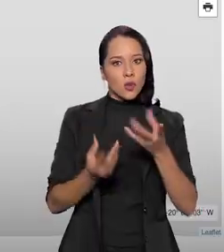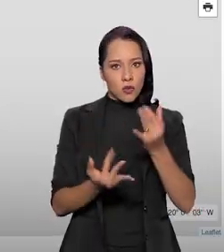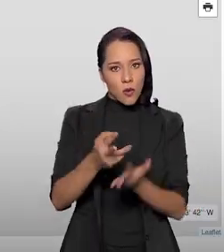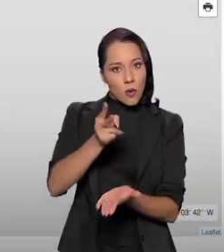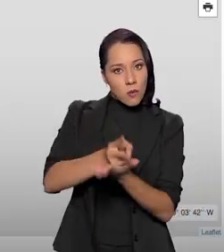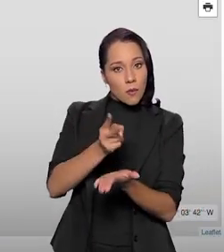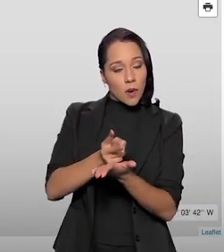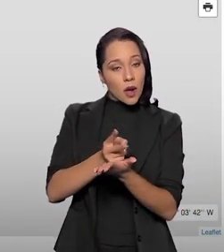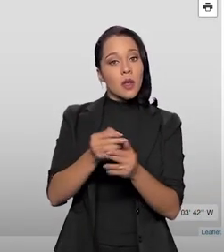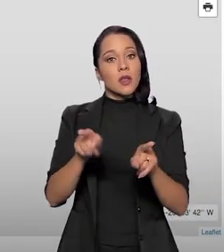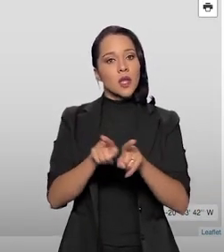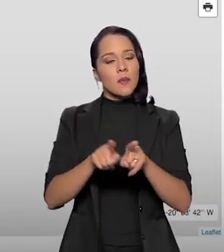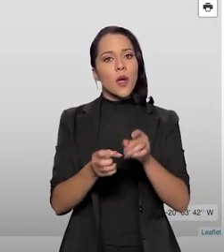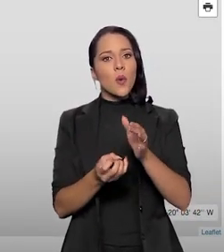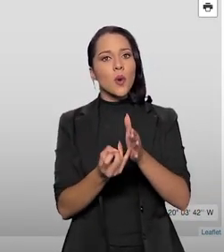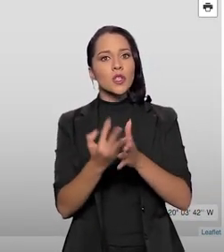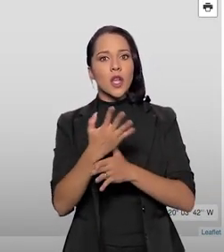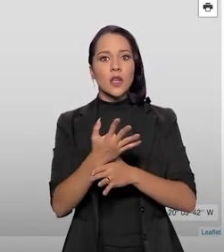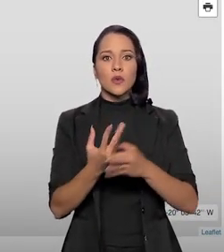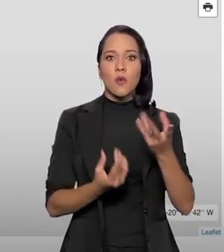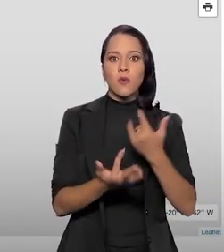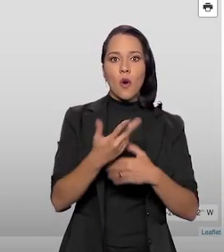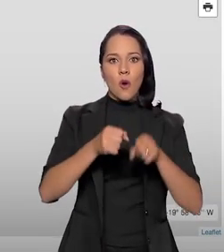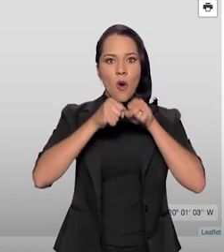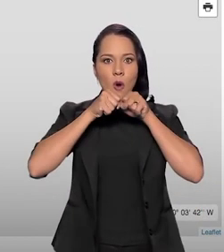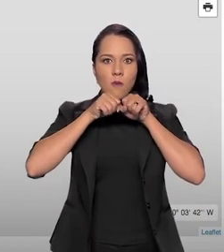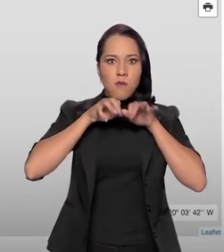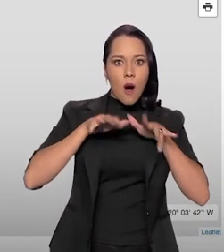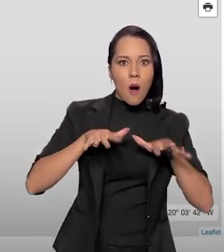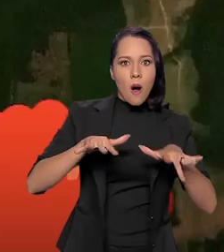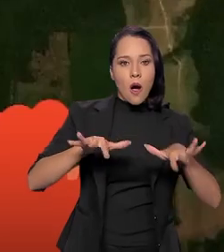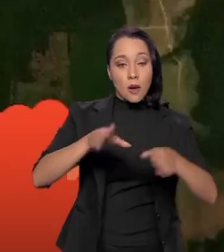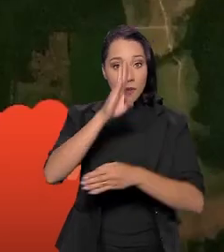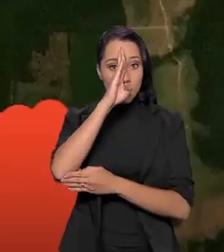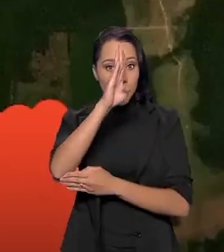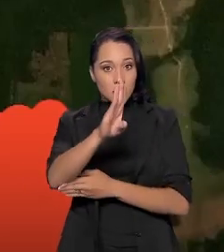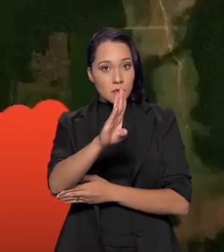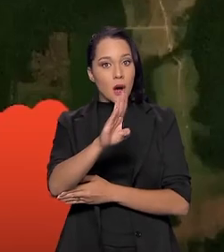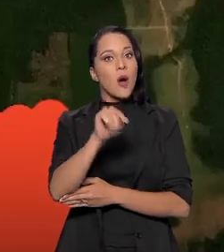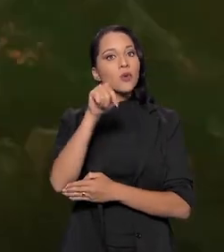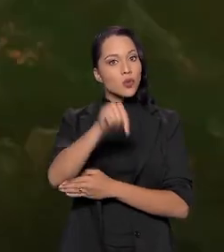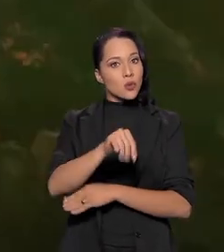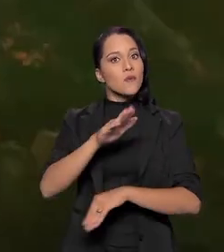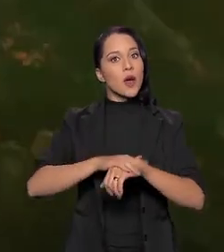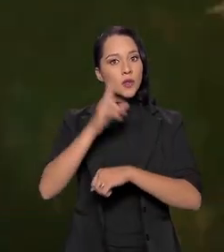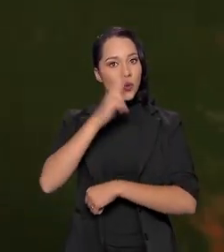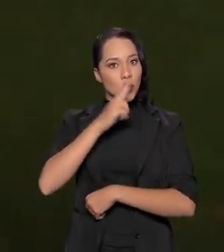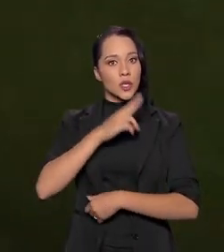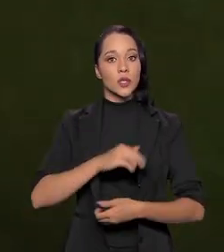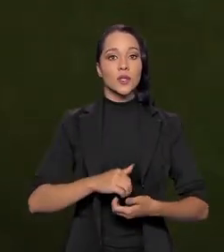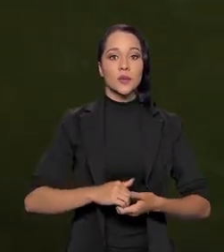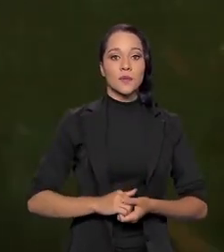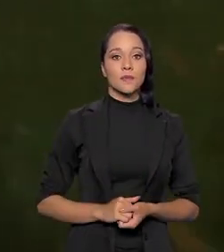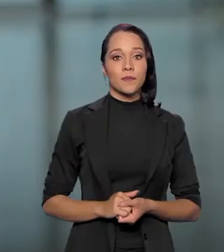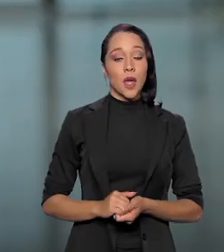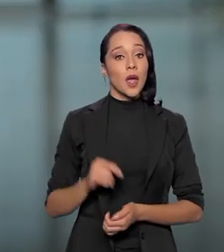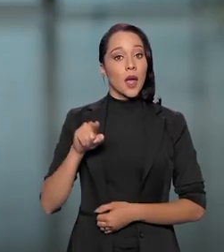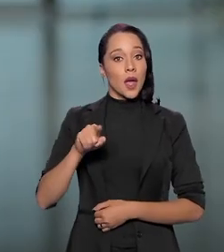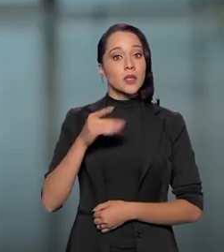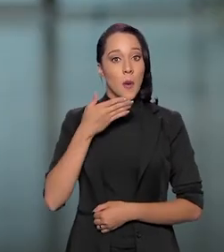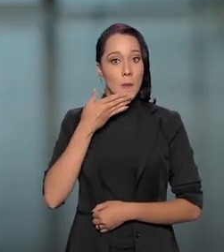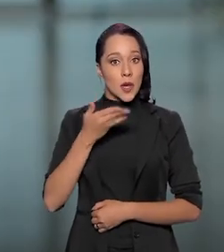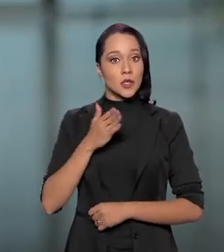características de resistência e velocidade de expansão permitindo a priorização dos casos mais urgentes